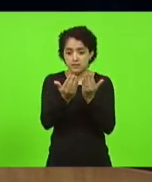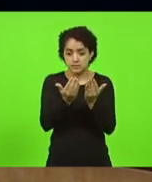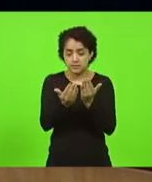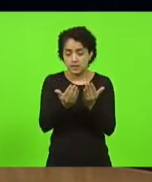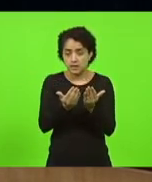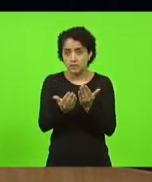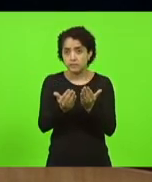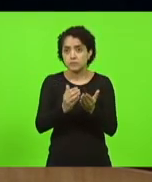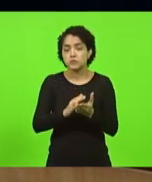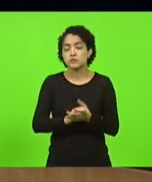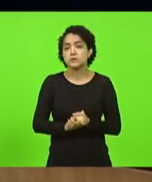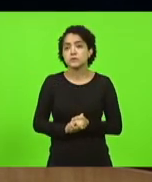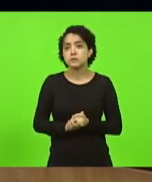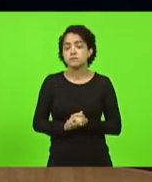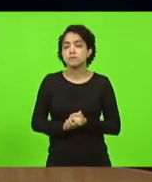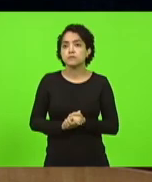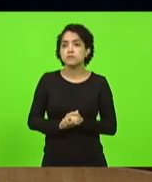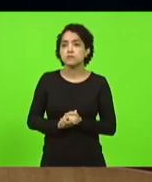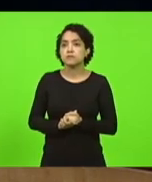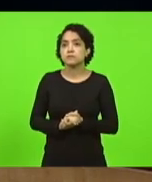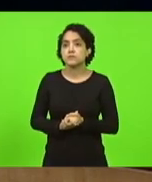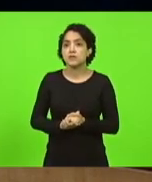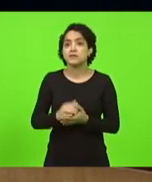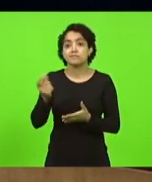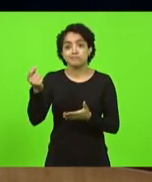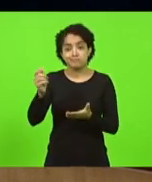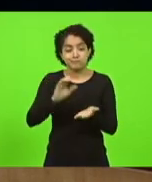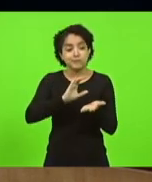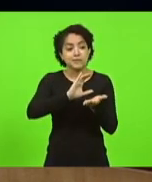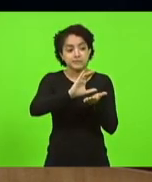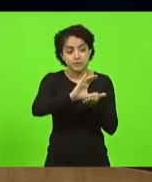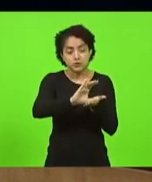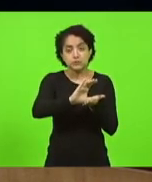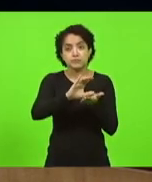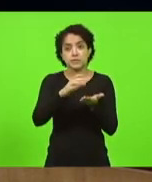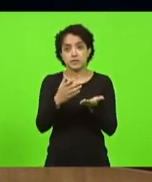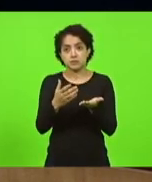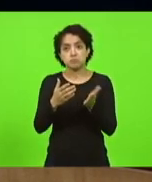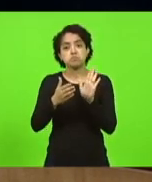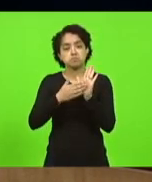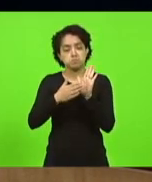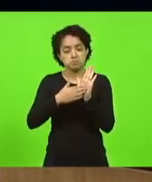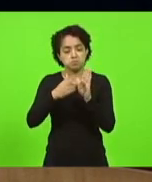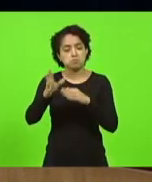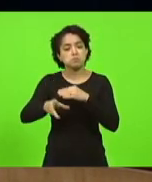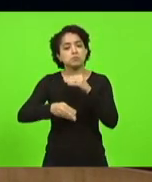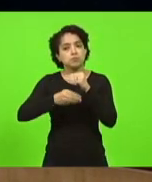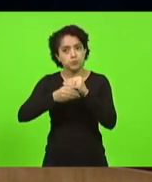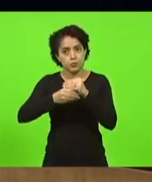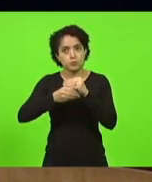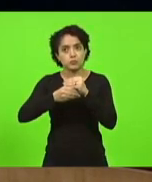necessidade de mais investimentos, inclusive propus emenda constitucional,